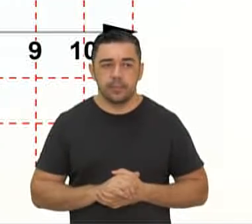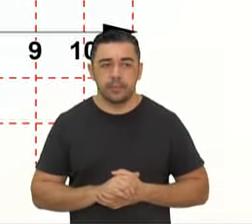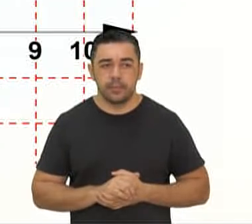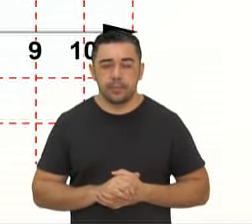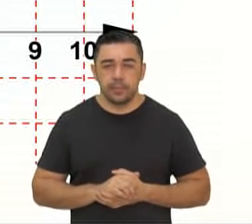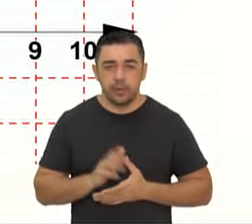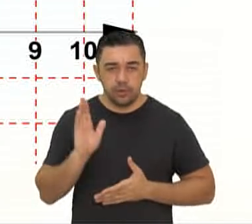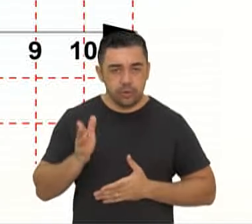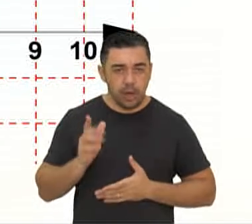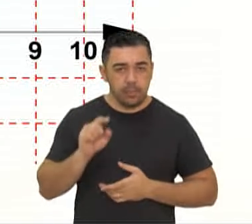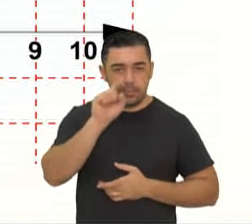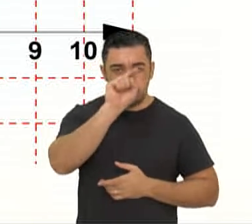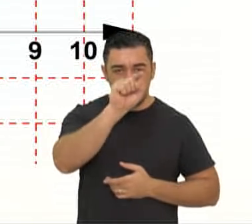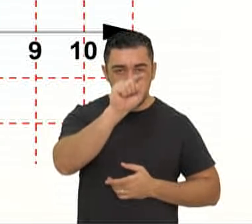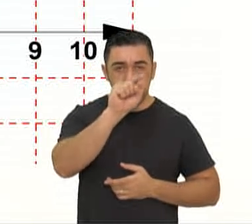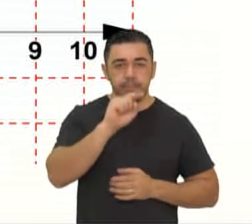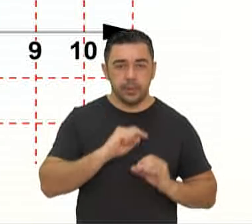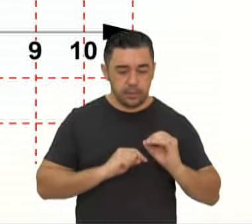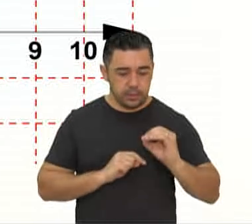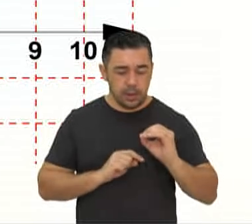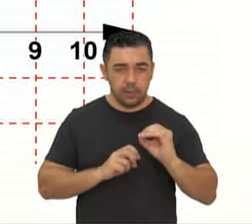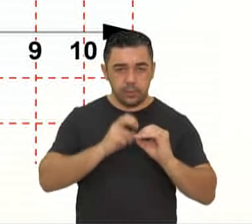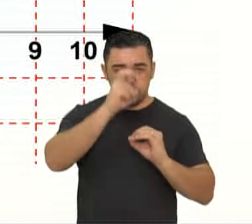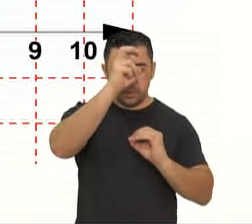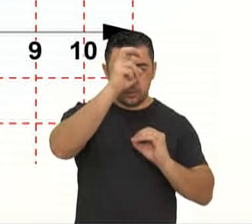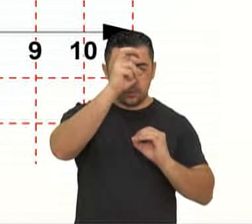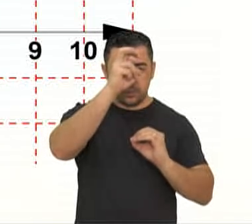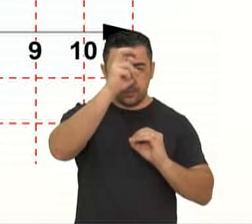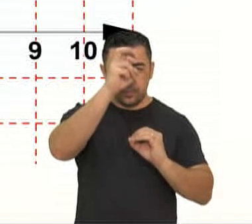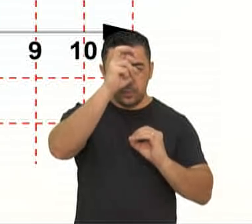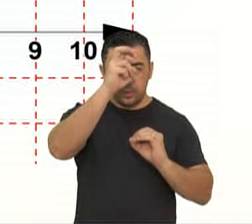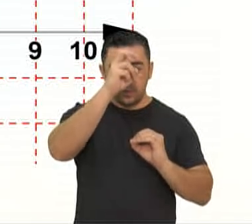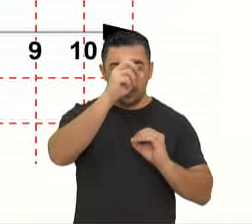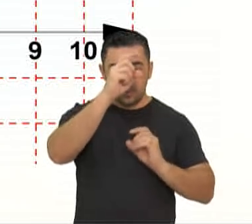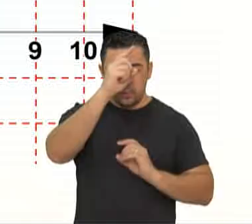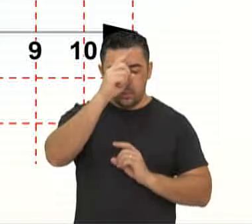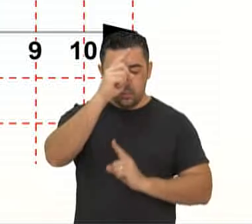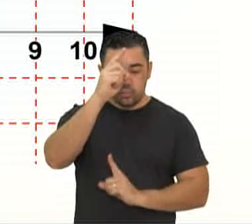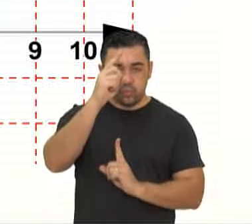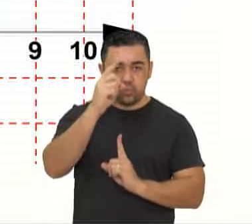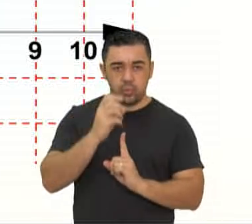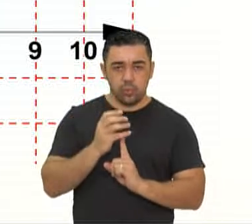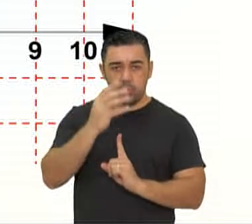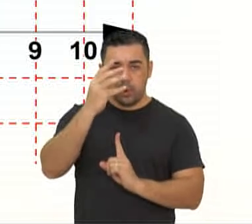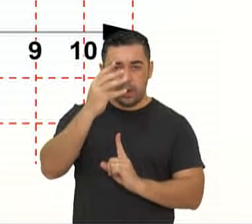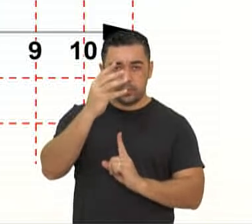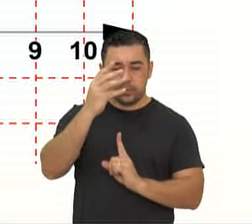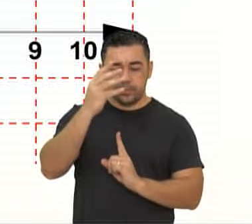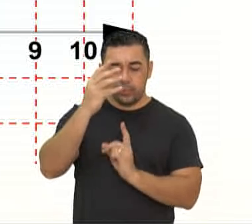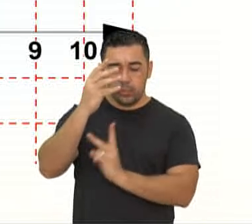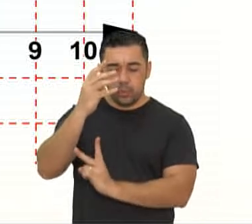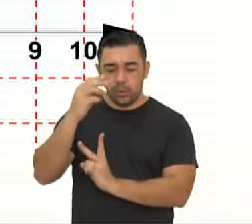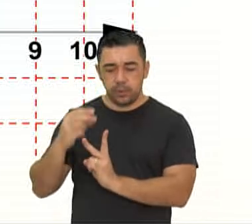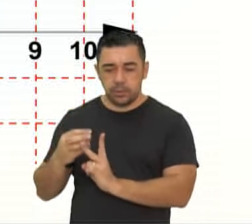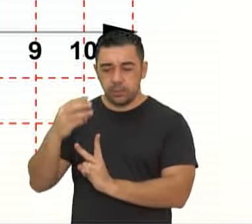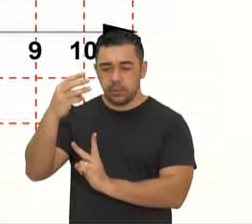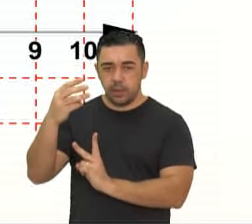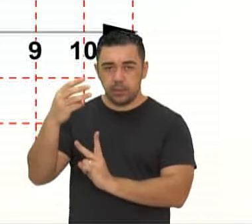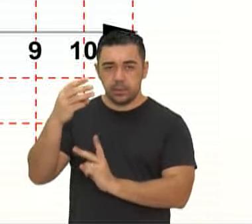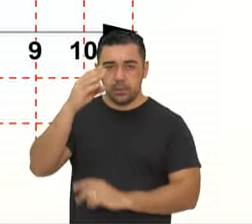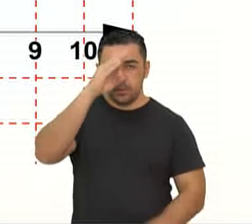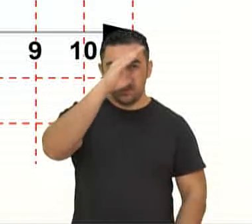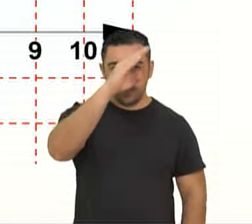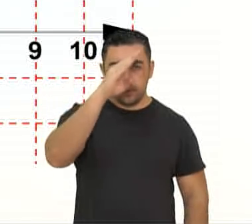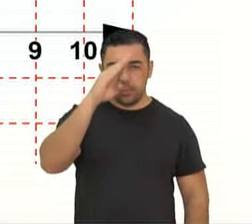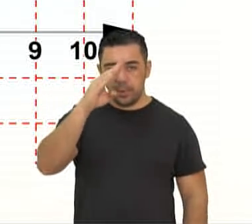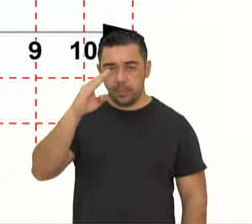Marquei aqui os 3 pontinhos, ó, o 0 e o 5, o 1 e o 4, o 2 e o 3. Certo? Repare que os